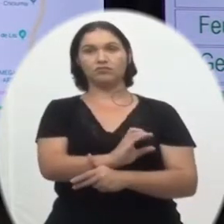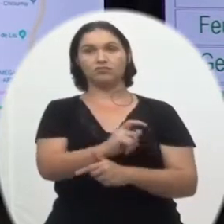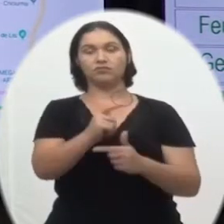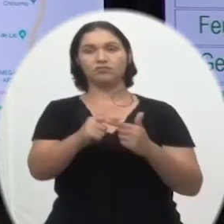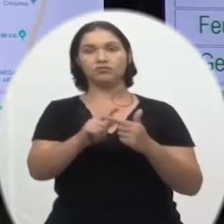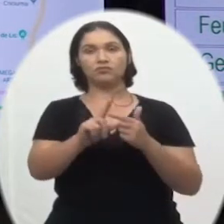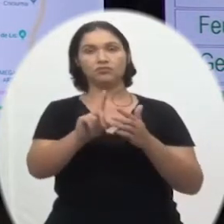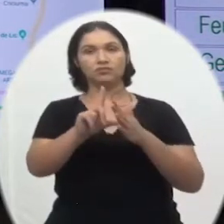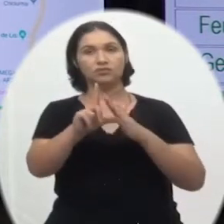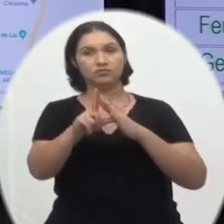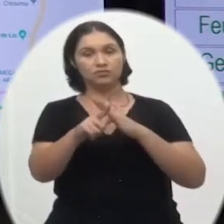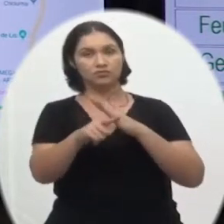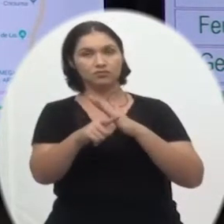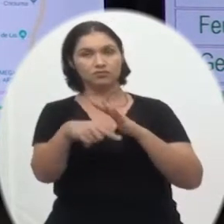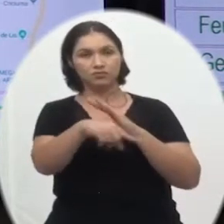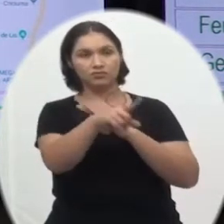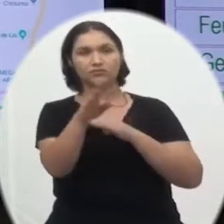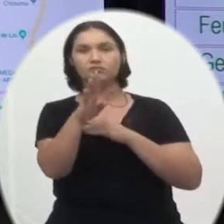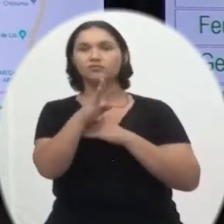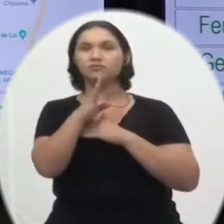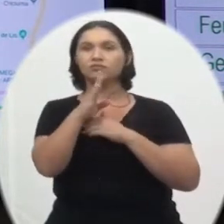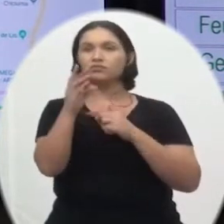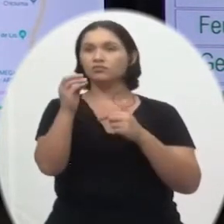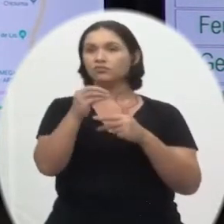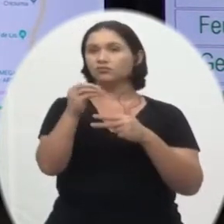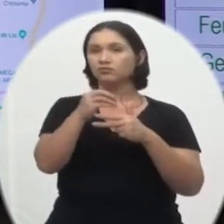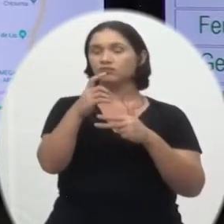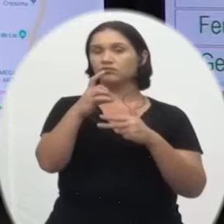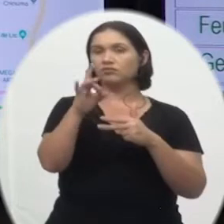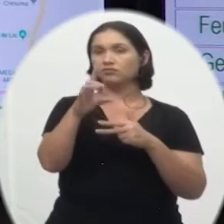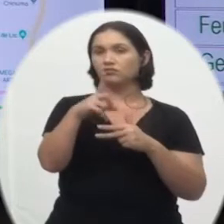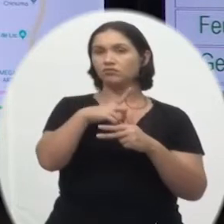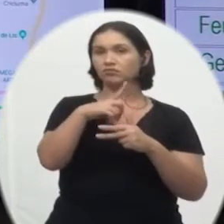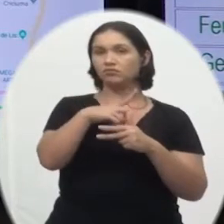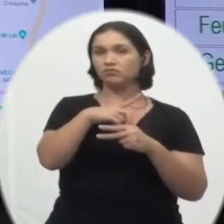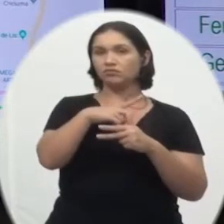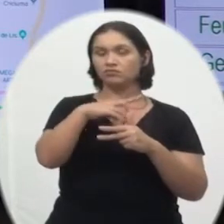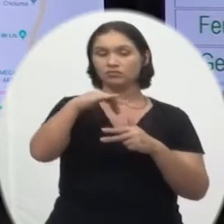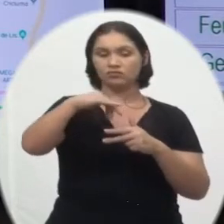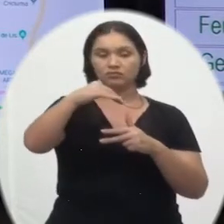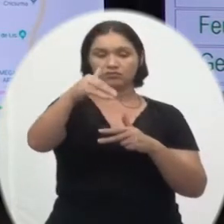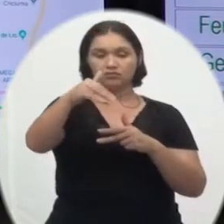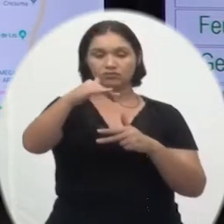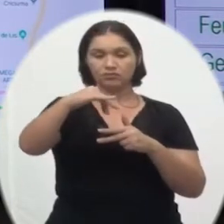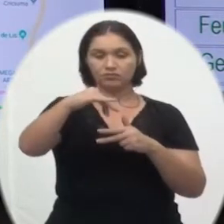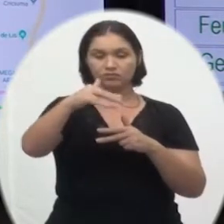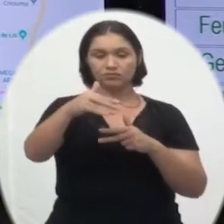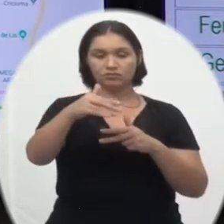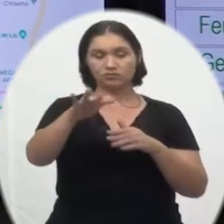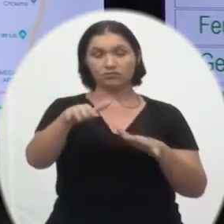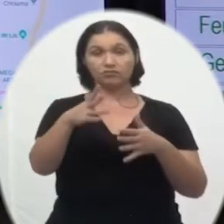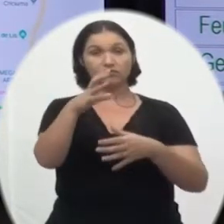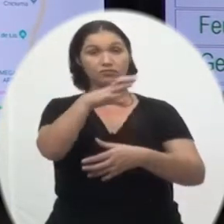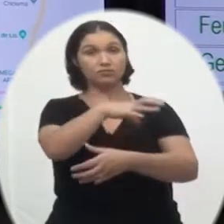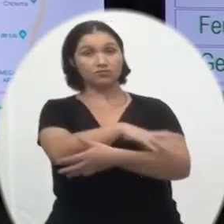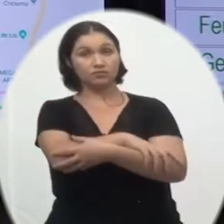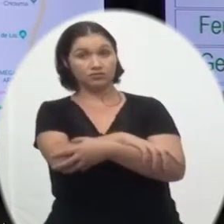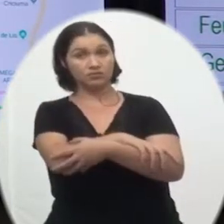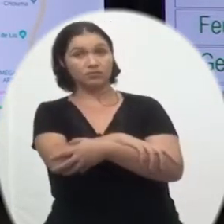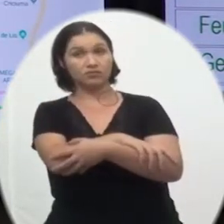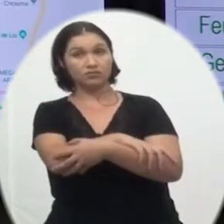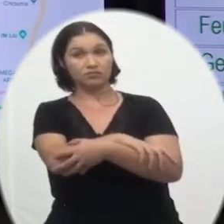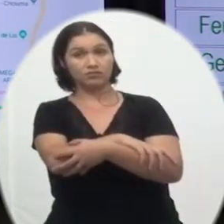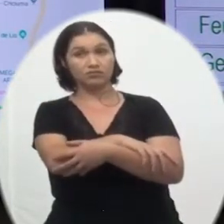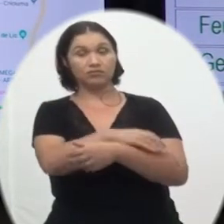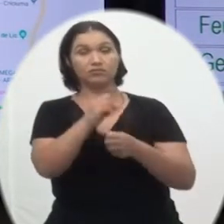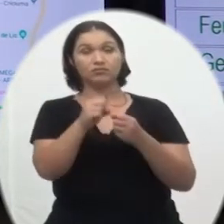cerca que delimita a Unesc e a SATIC. Uma parceria com essas duas universidades, abrindo aquela parte ali,